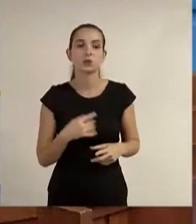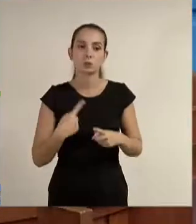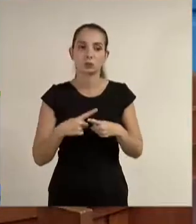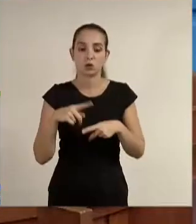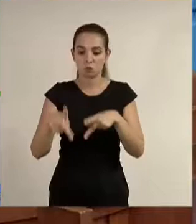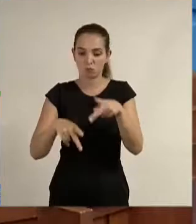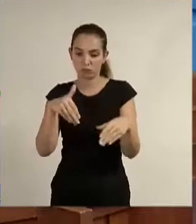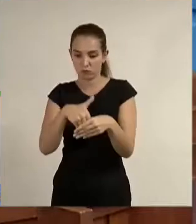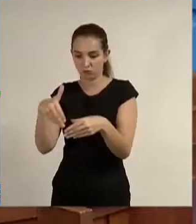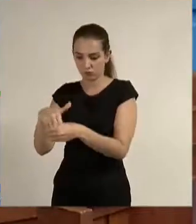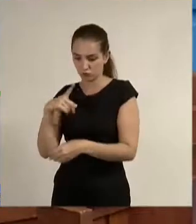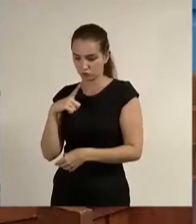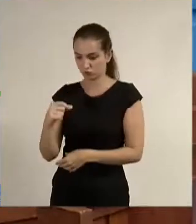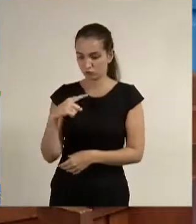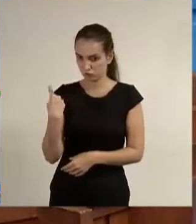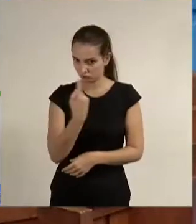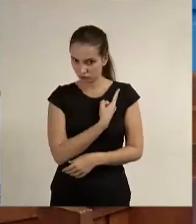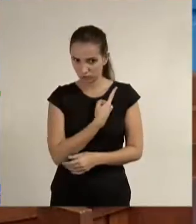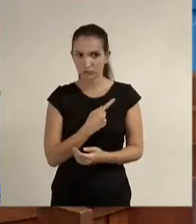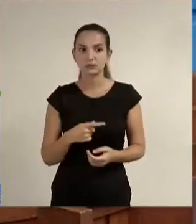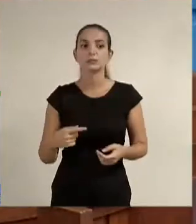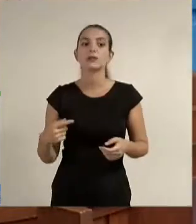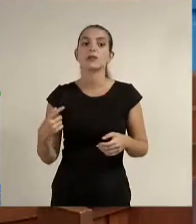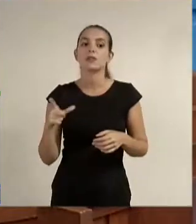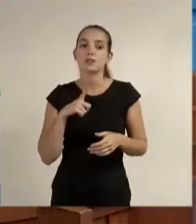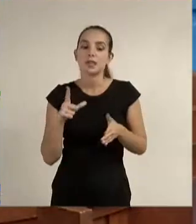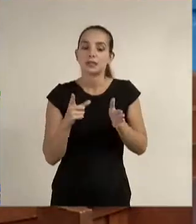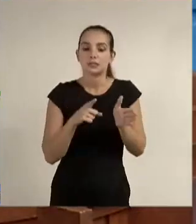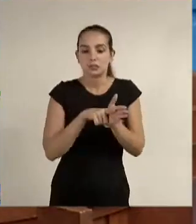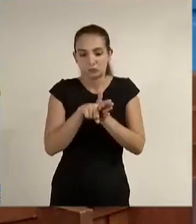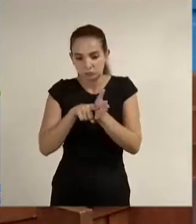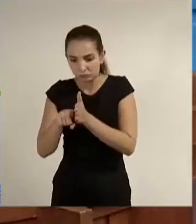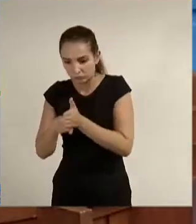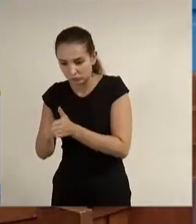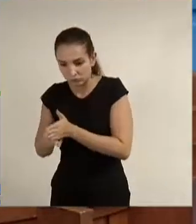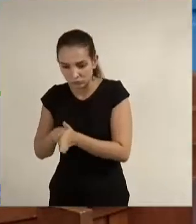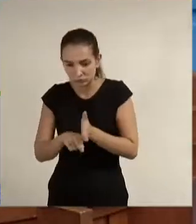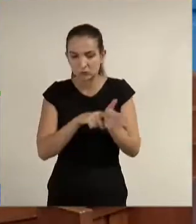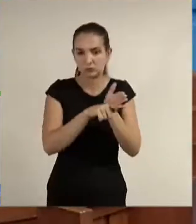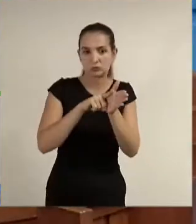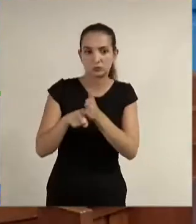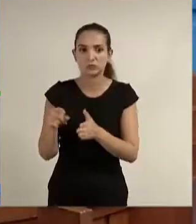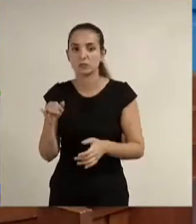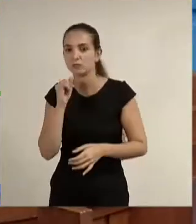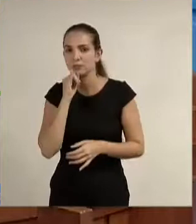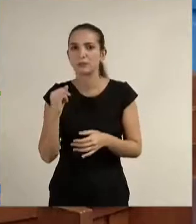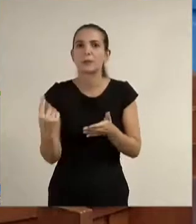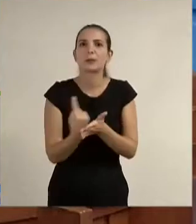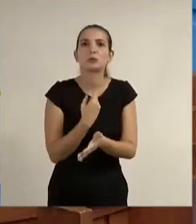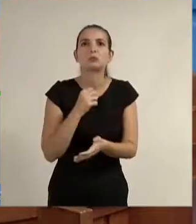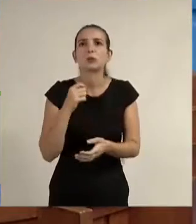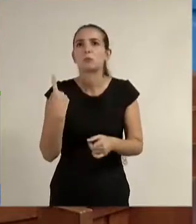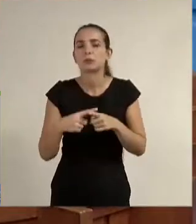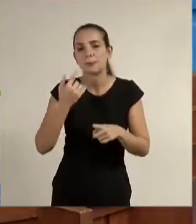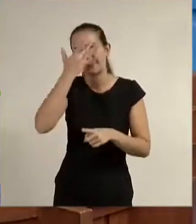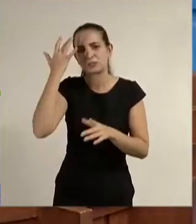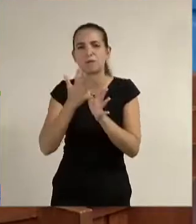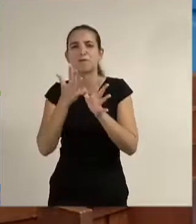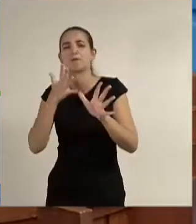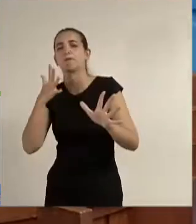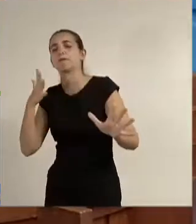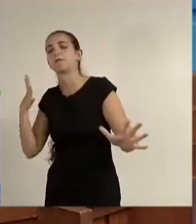elegeu quer que resolva o problema da consulta com o especialista, que ela não consegue, com o exame que não é realizado, que já está na fila há muito tempo,